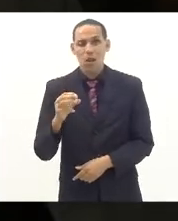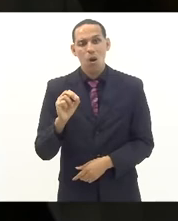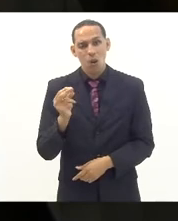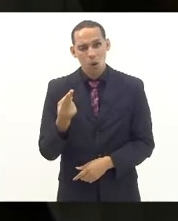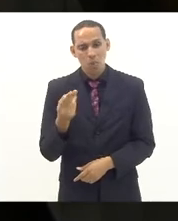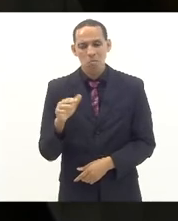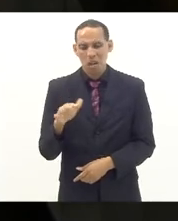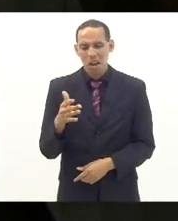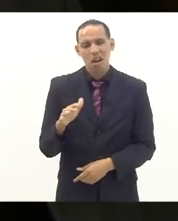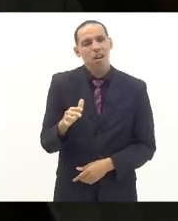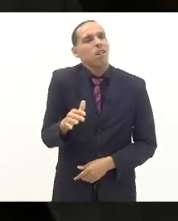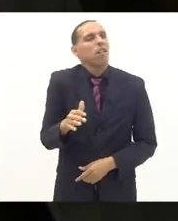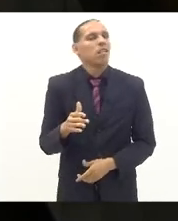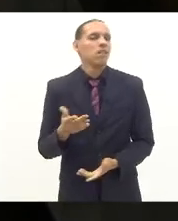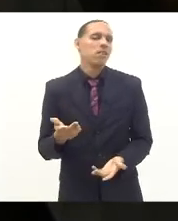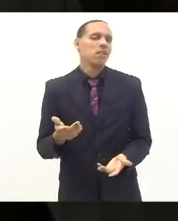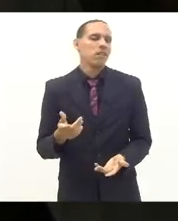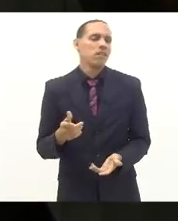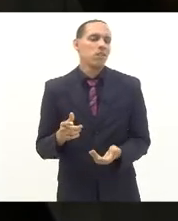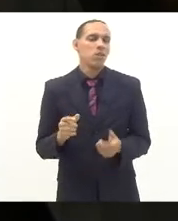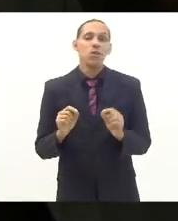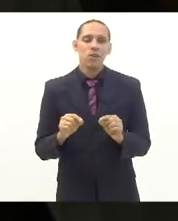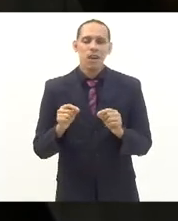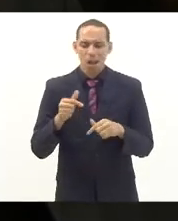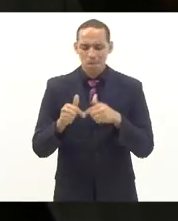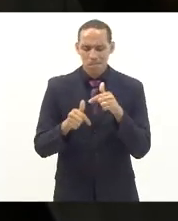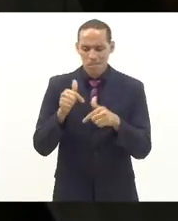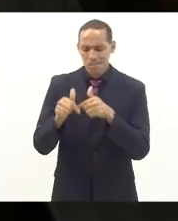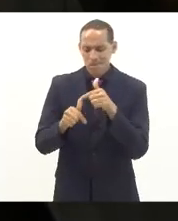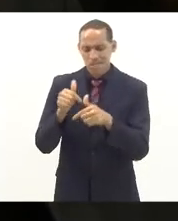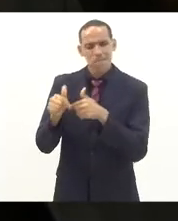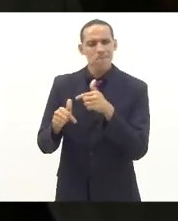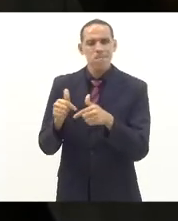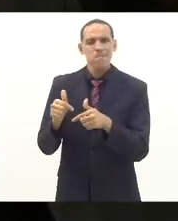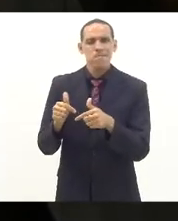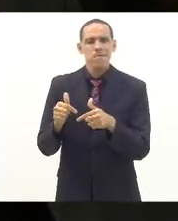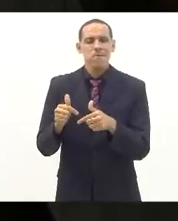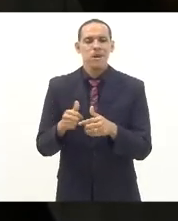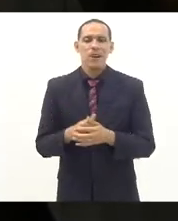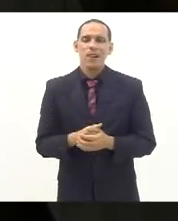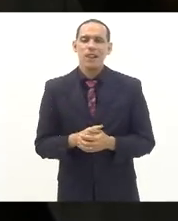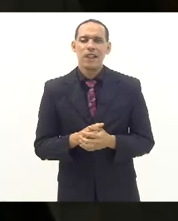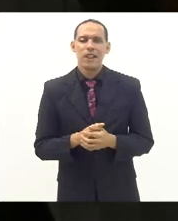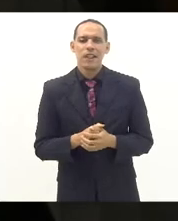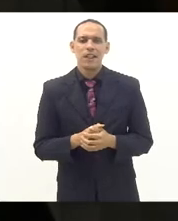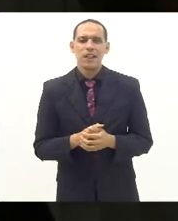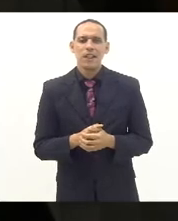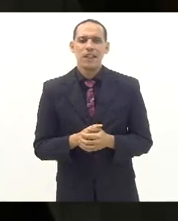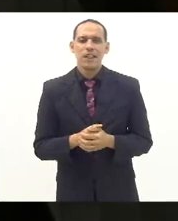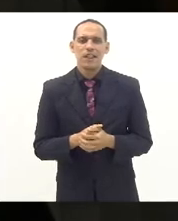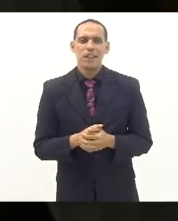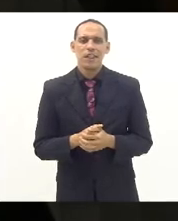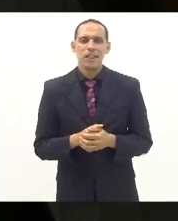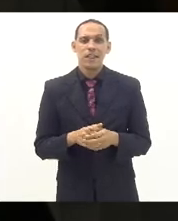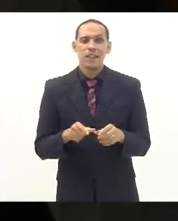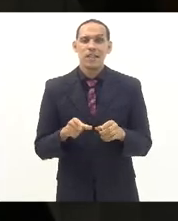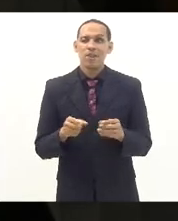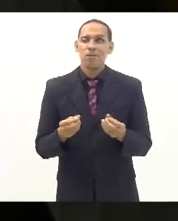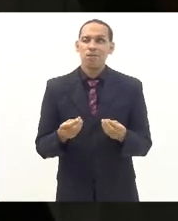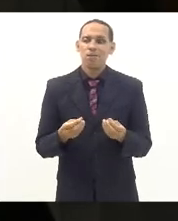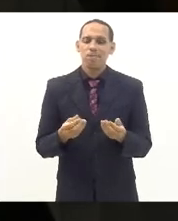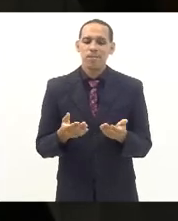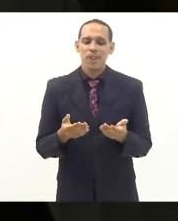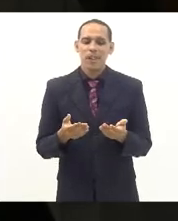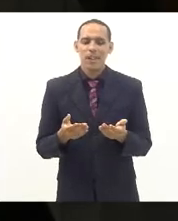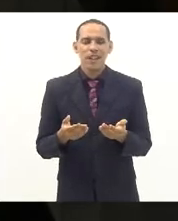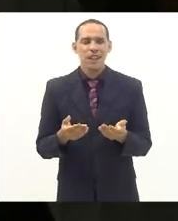isso desenvolve atividades laborais é digamos a questão